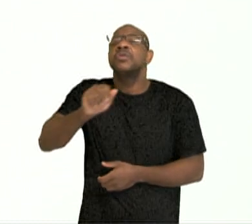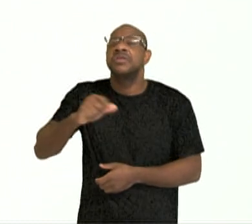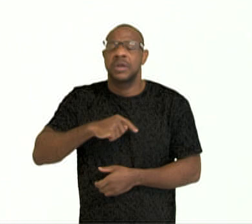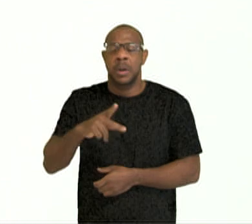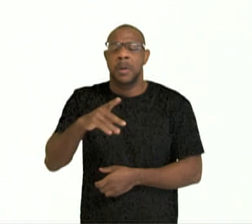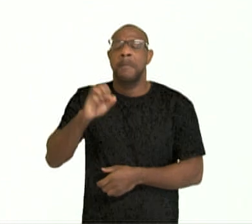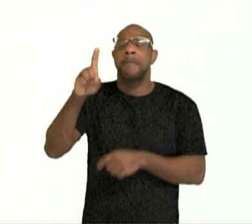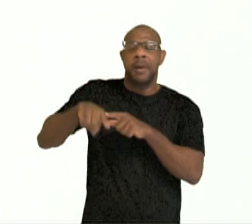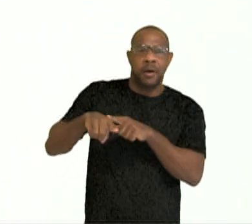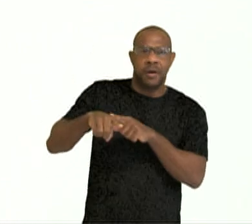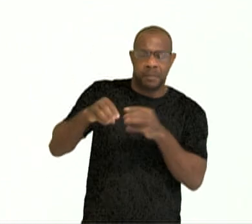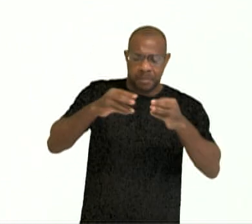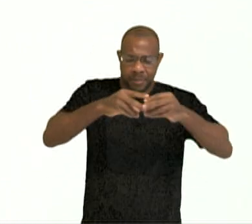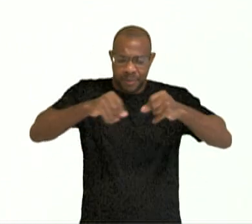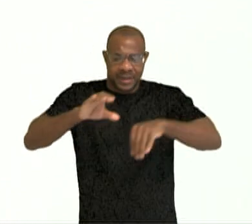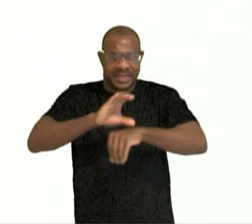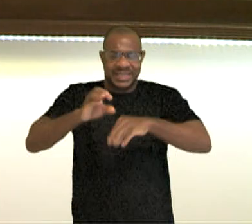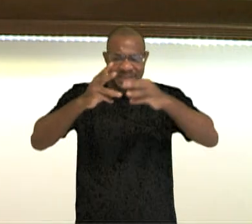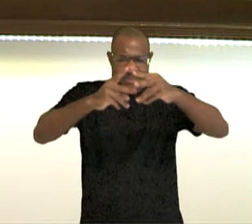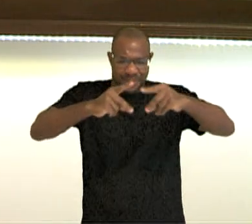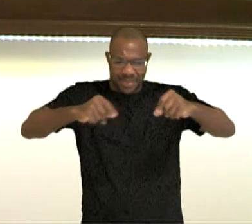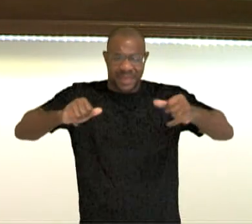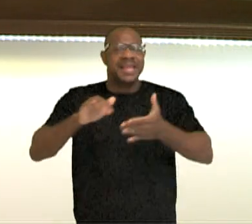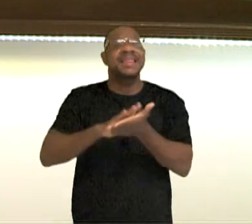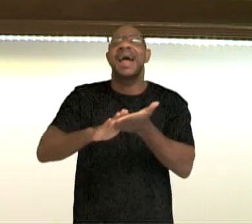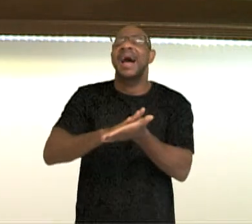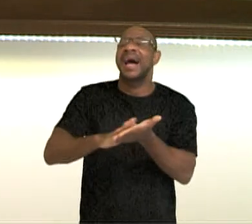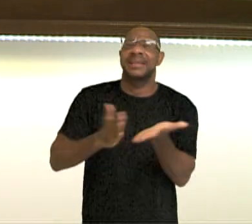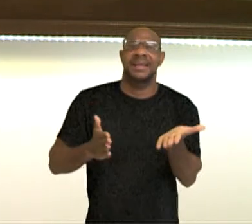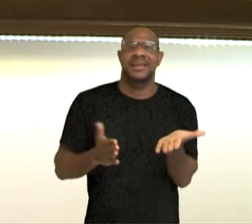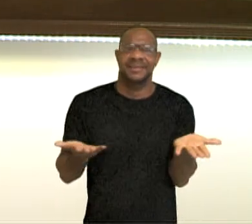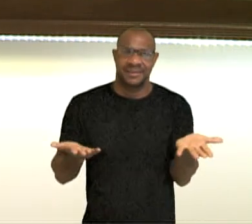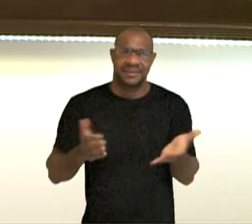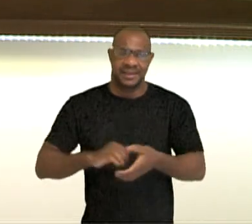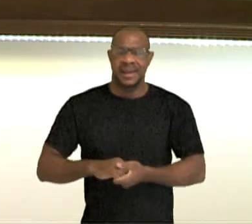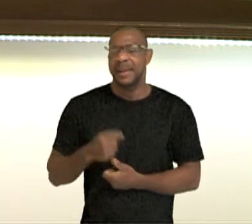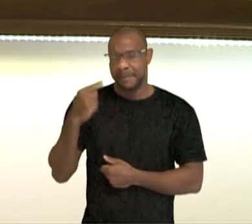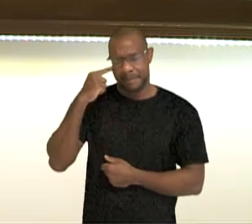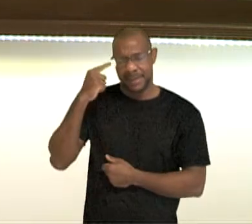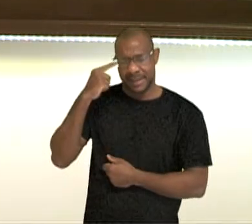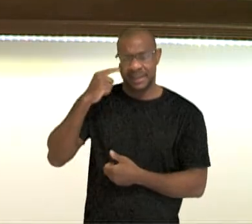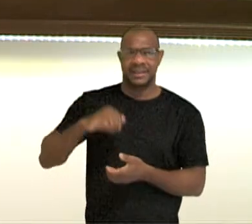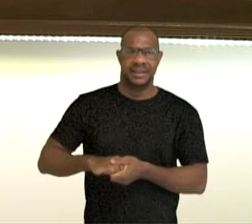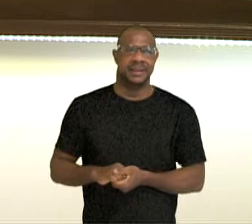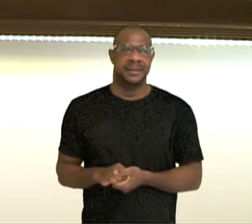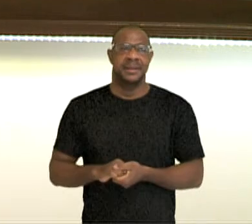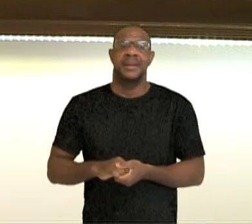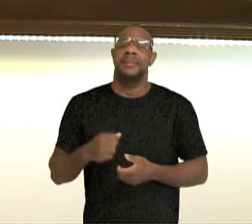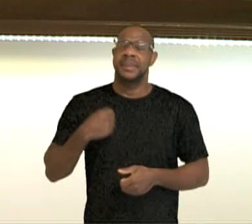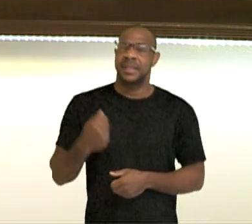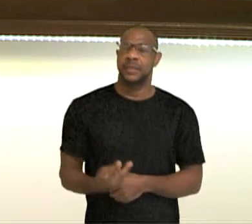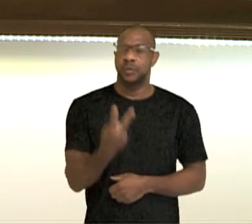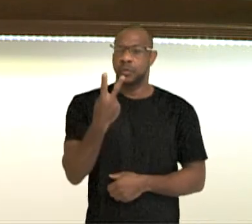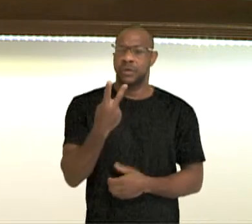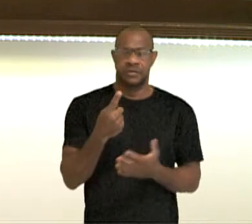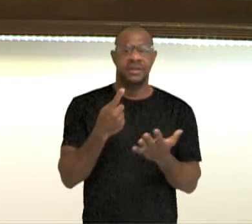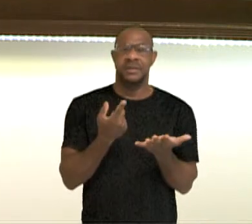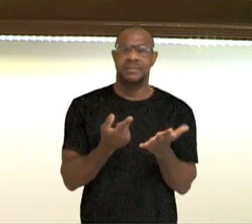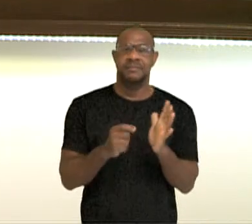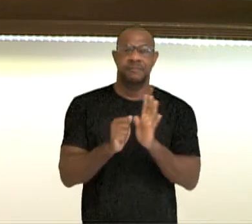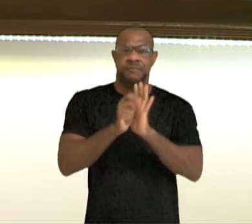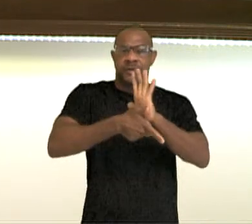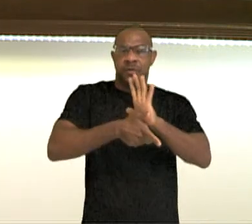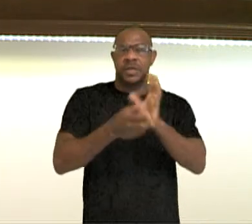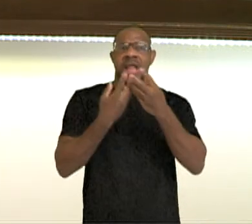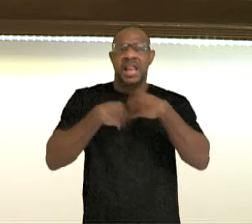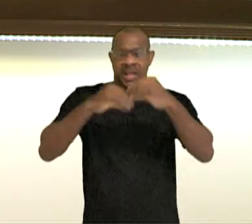pó, cinza e nada? Pensem aí, com atenção, vocês vão reconhecer pelo menos duas figuras de linguagem,